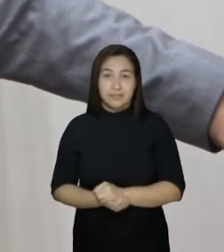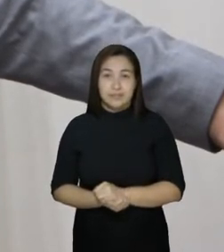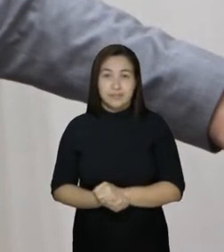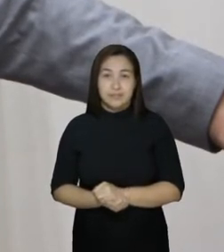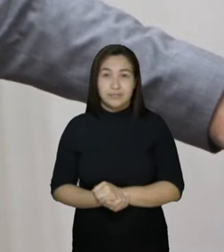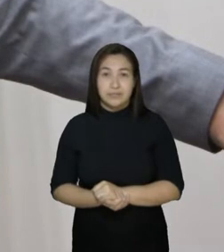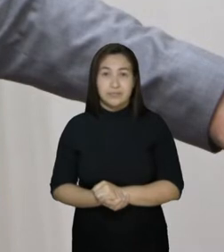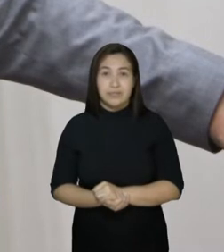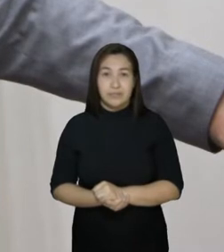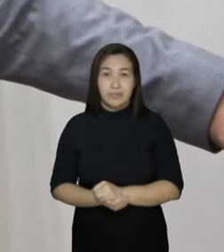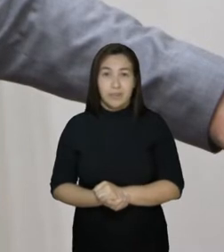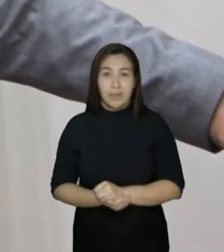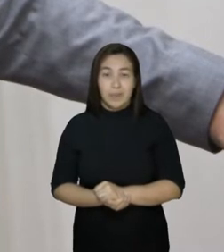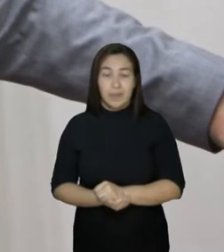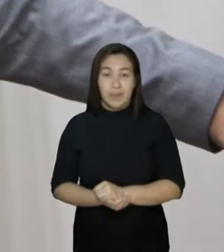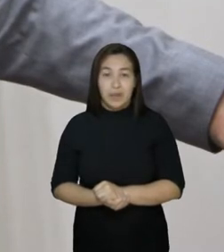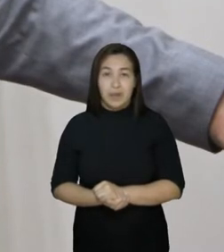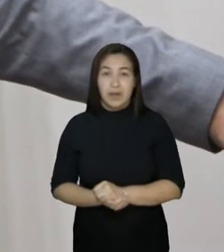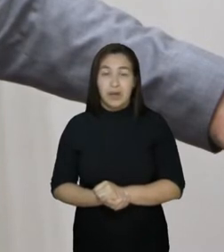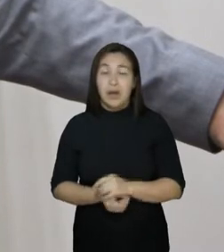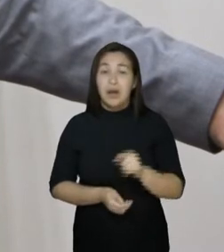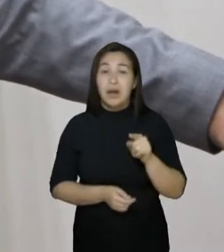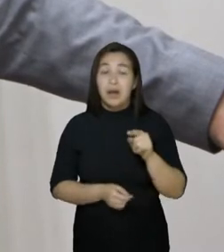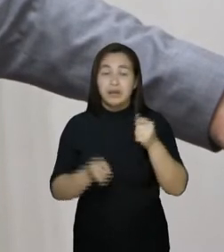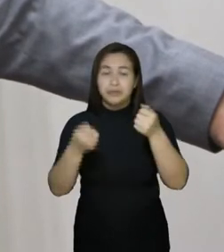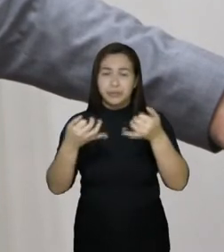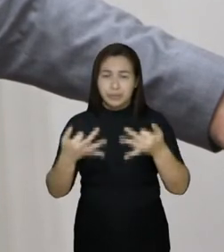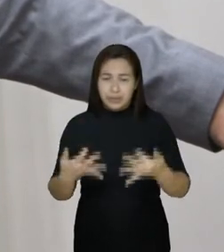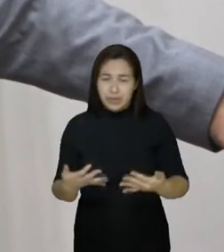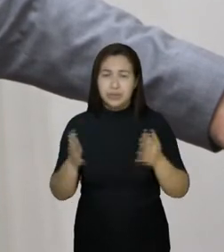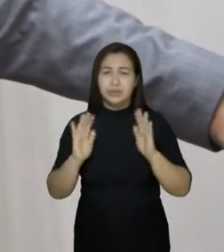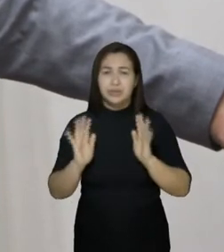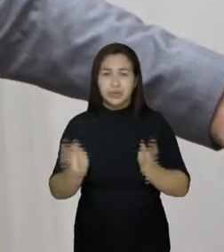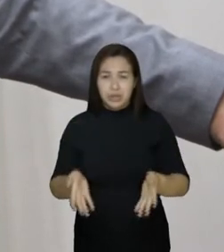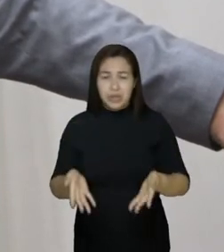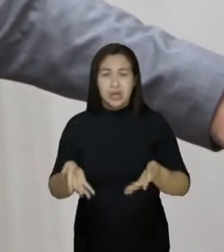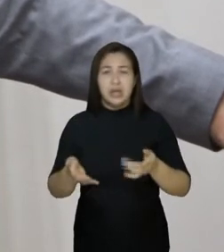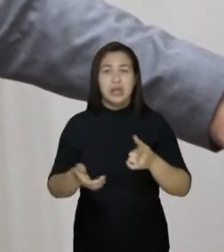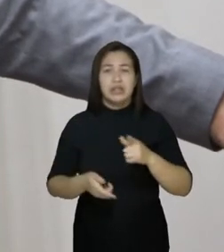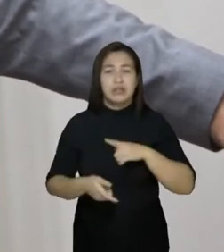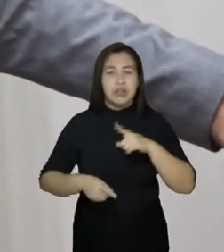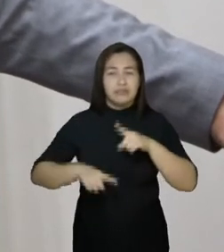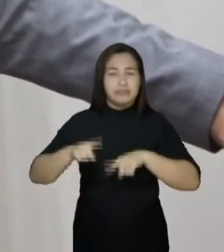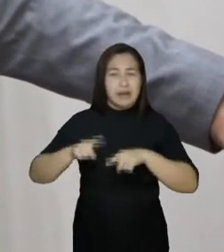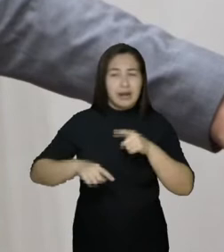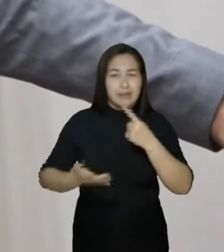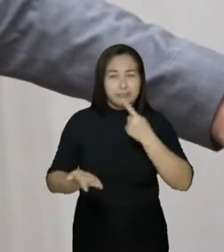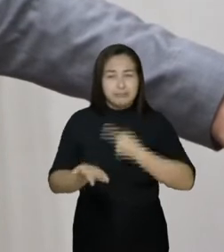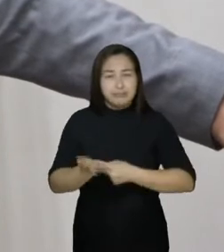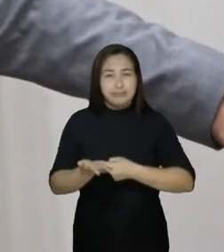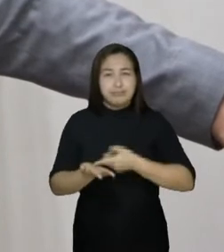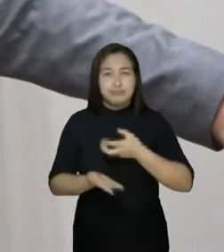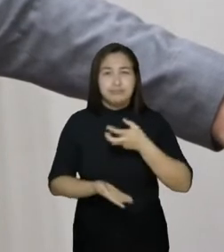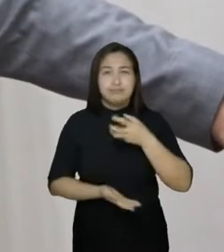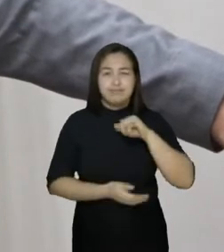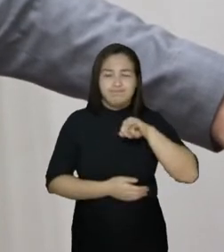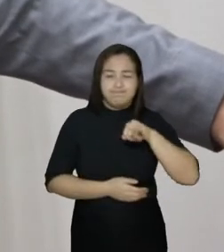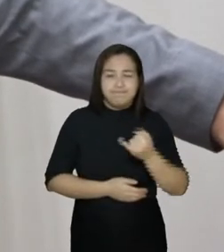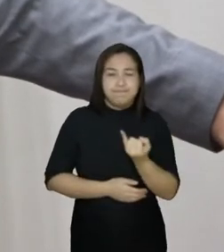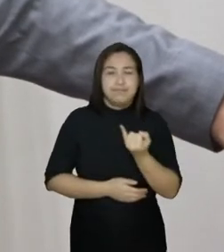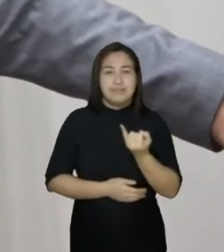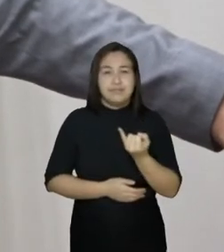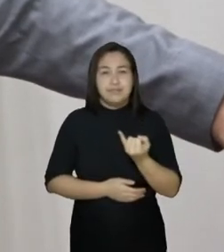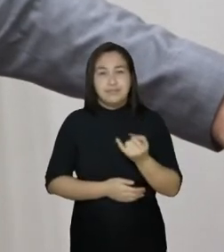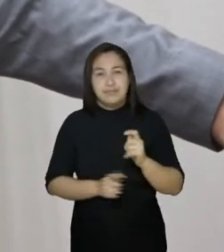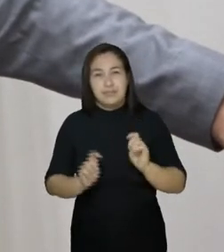Foi algo covarde. Algo que foi explicado, algo que foi premeditado, algo que foi calculado,